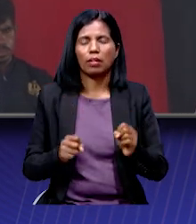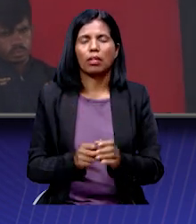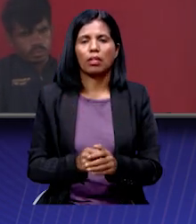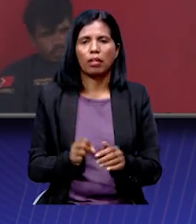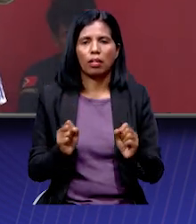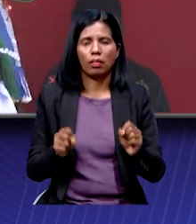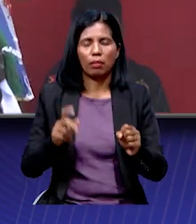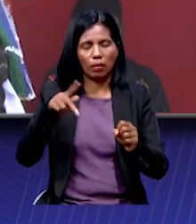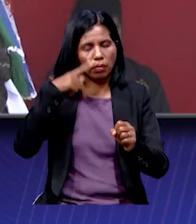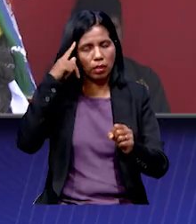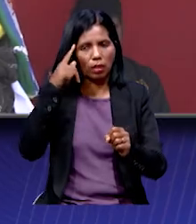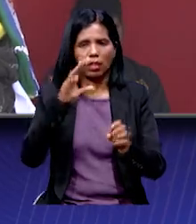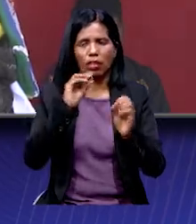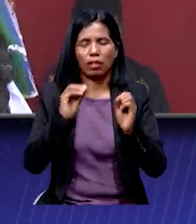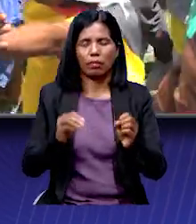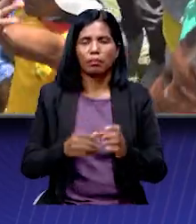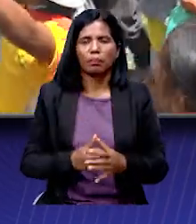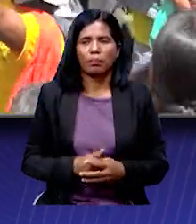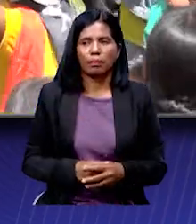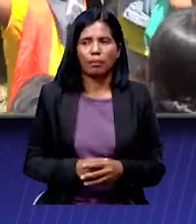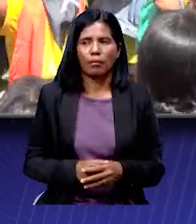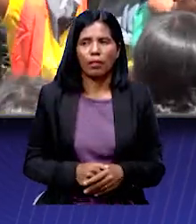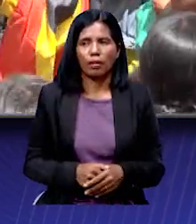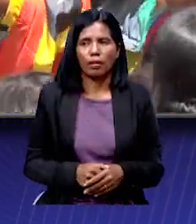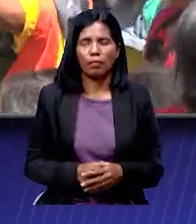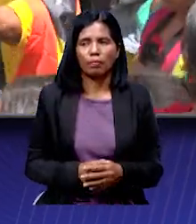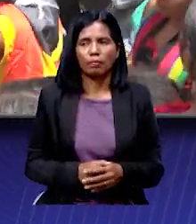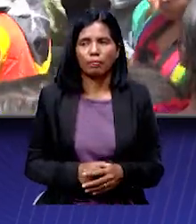poder político e descentralização administrativa.